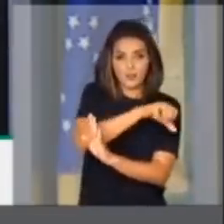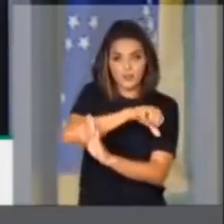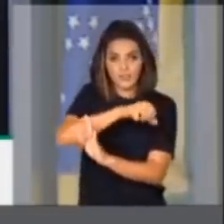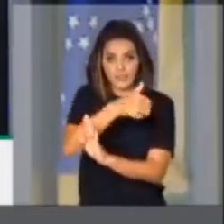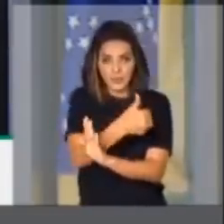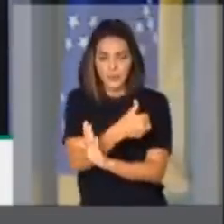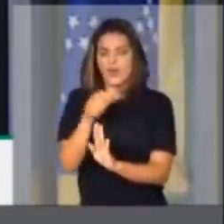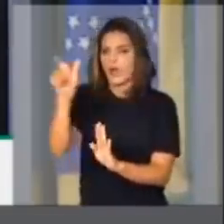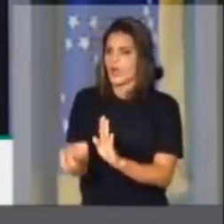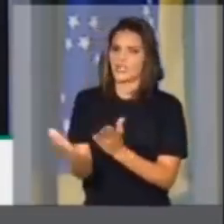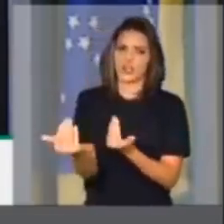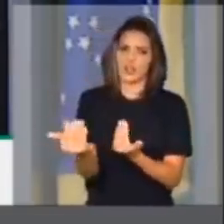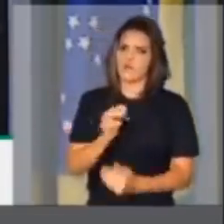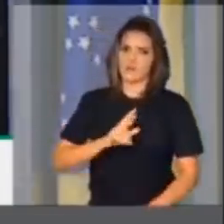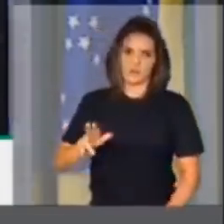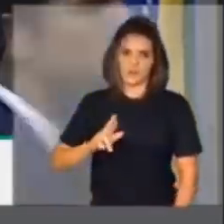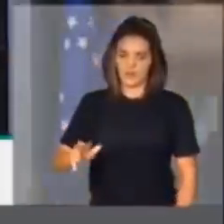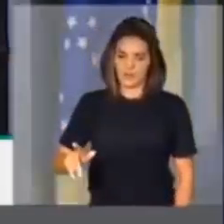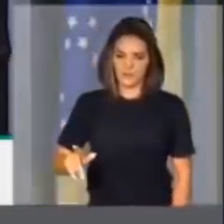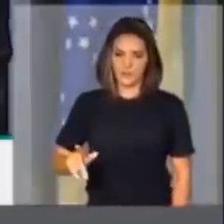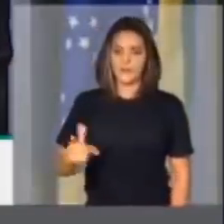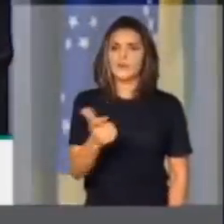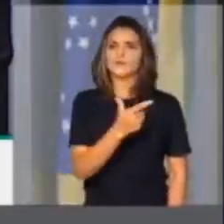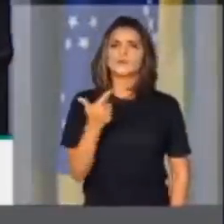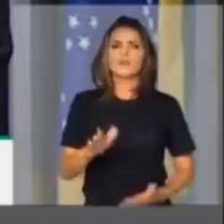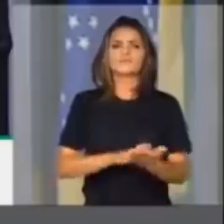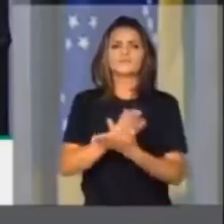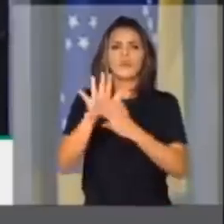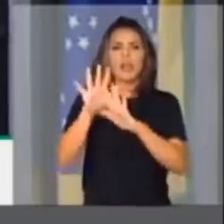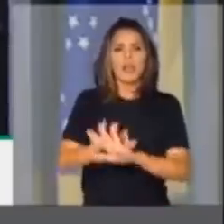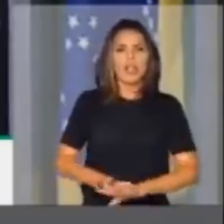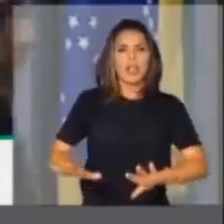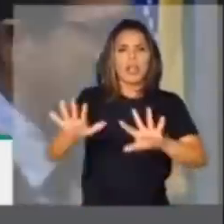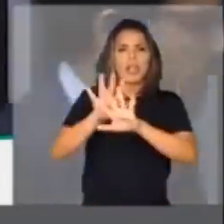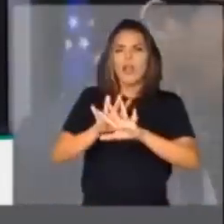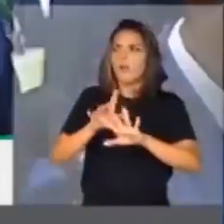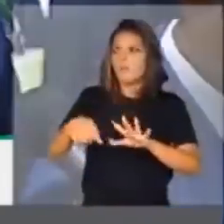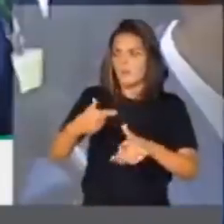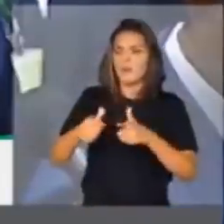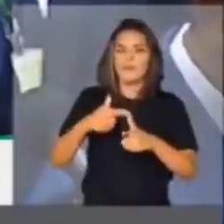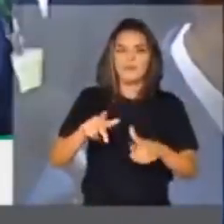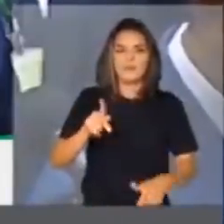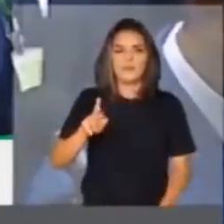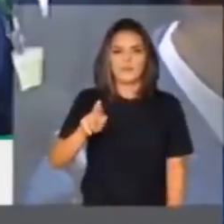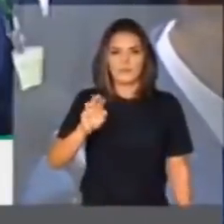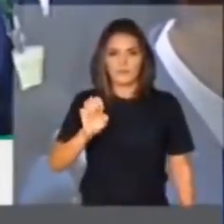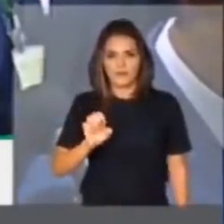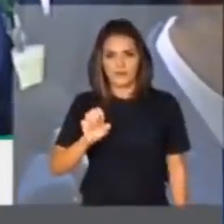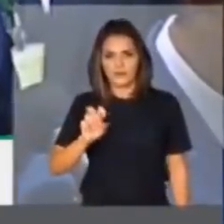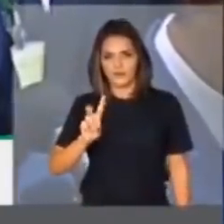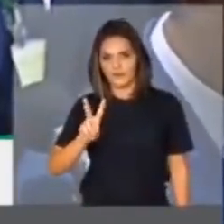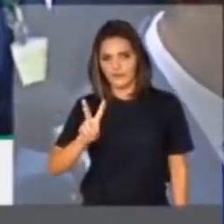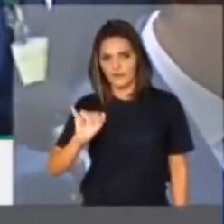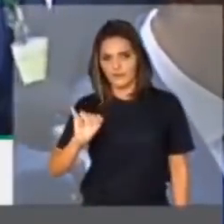nenhum jovem mais. Não é, não tem nenhum tipo de maculação da Previdência, passará somente a